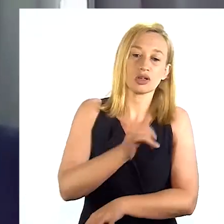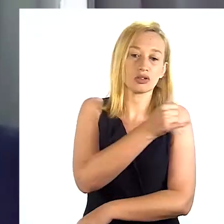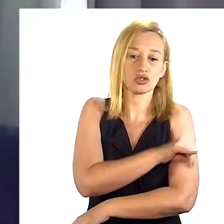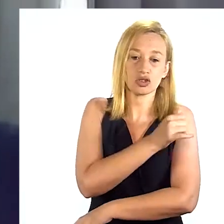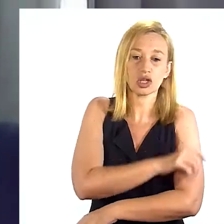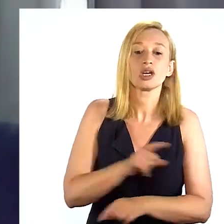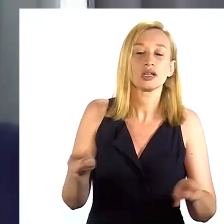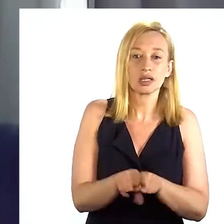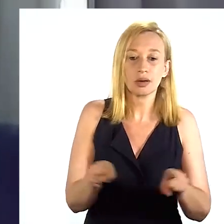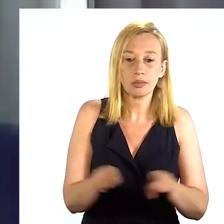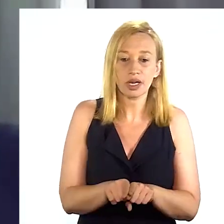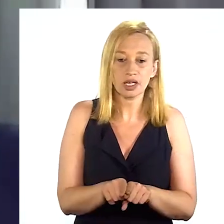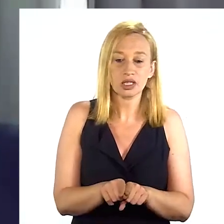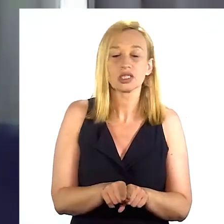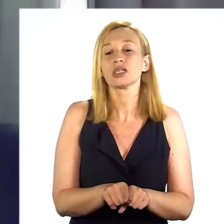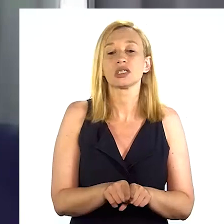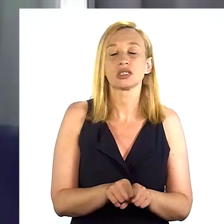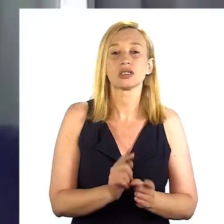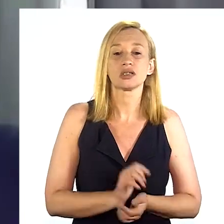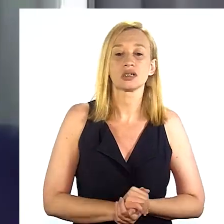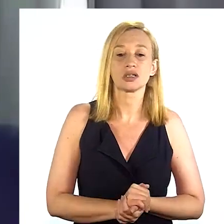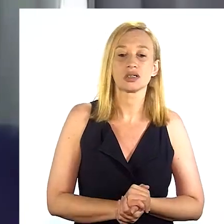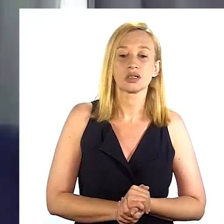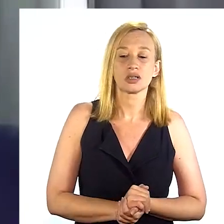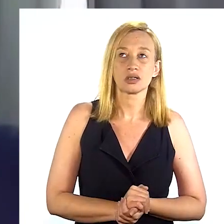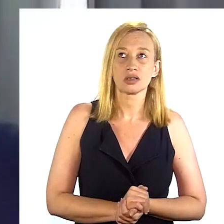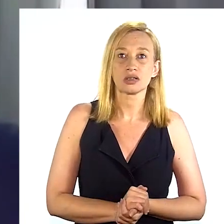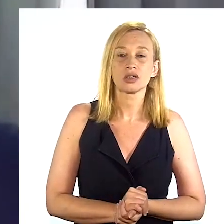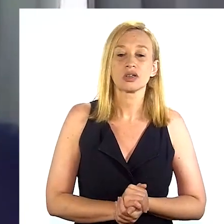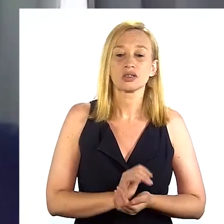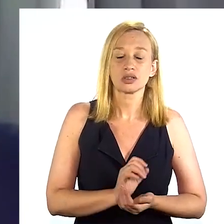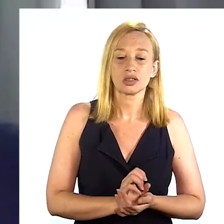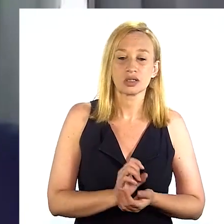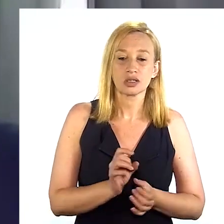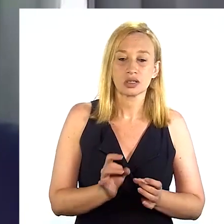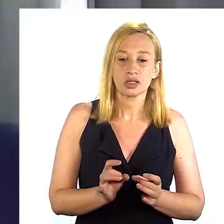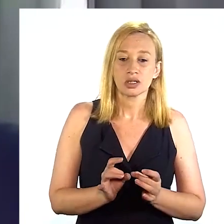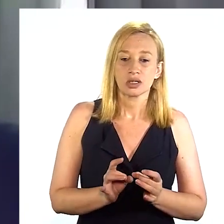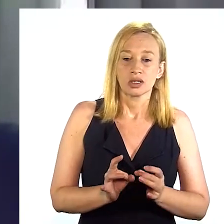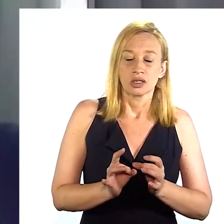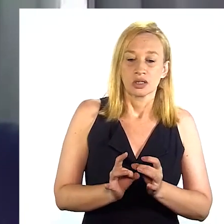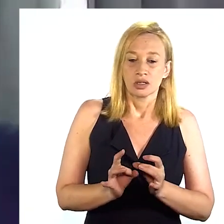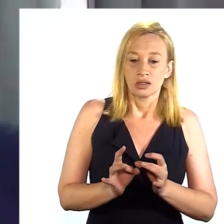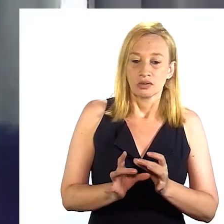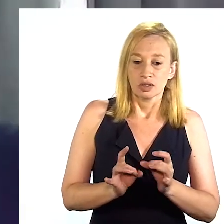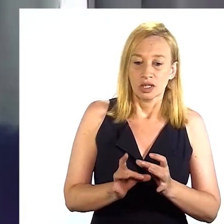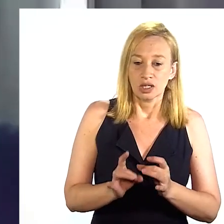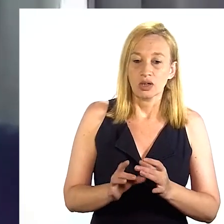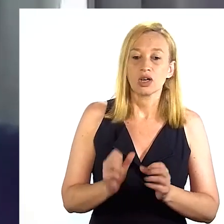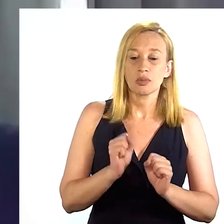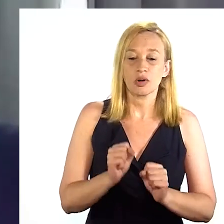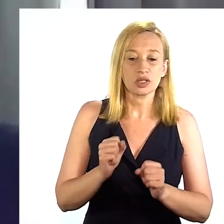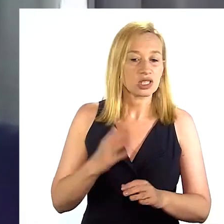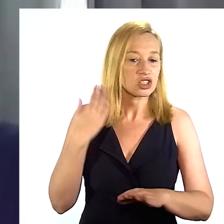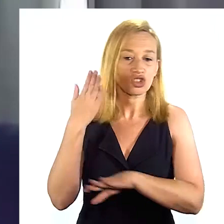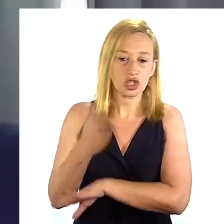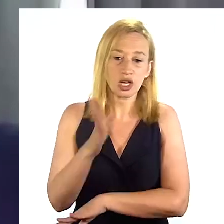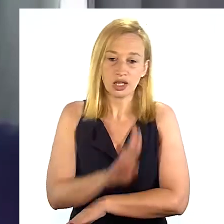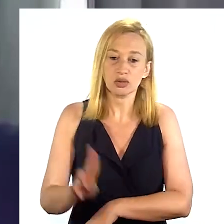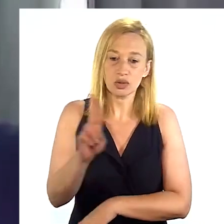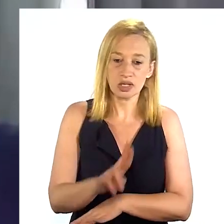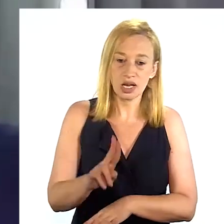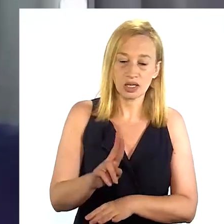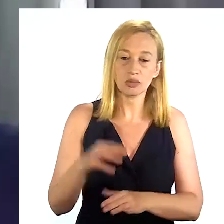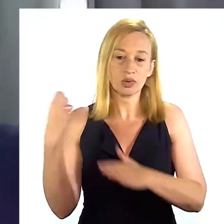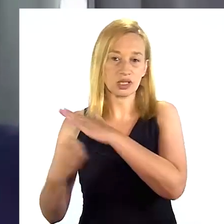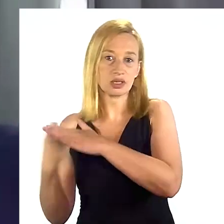Janeiro, sinalização das vocações e fornecedores que possam ser diretamente utilizados